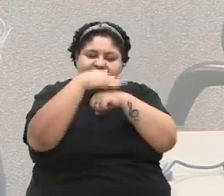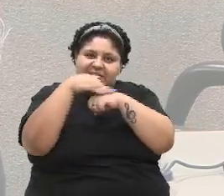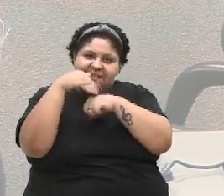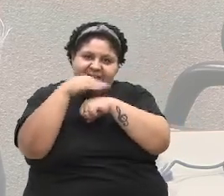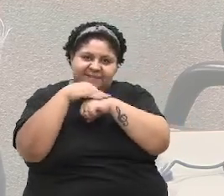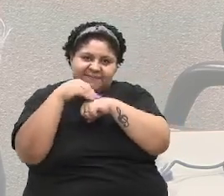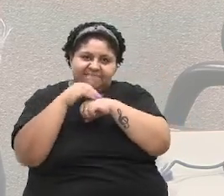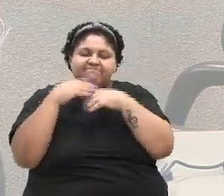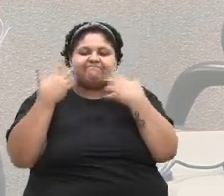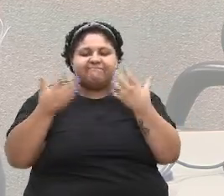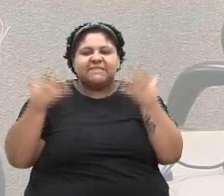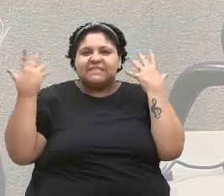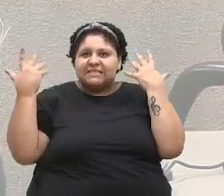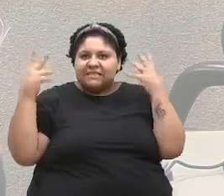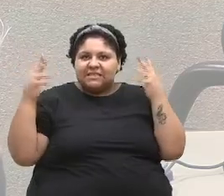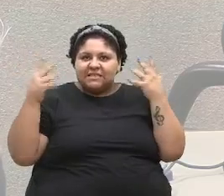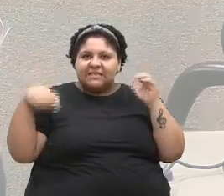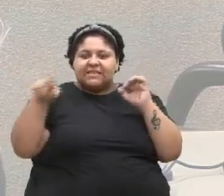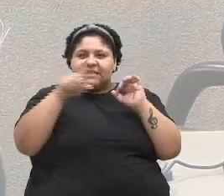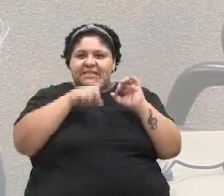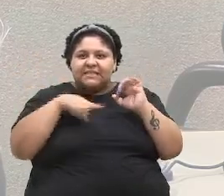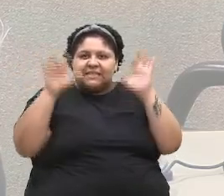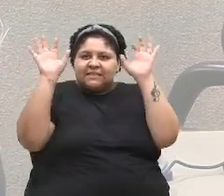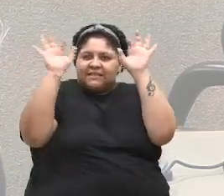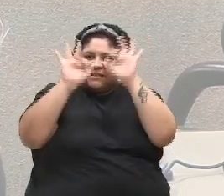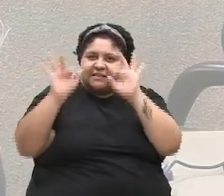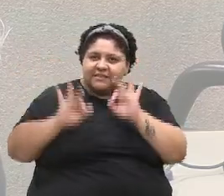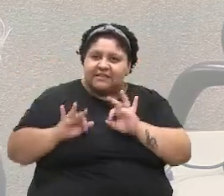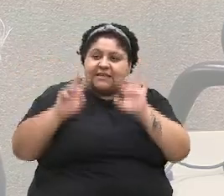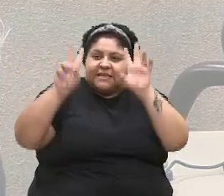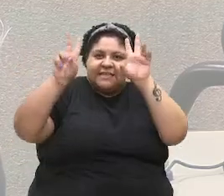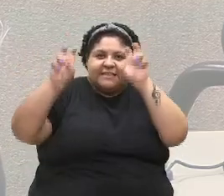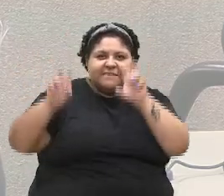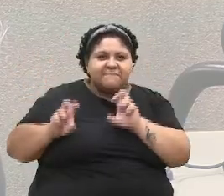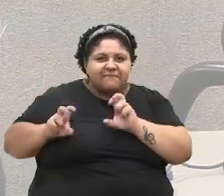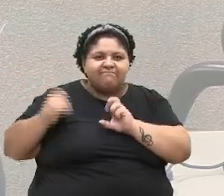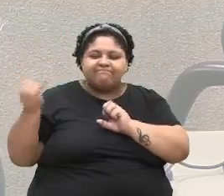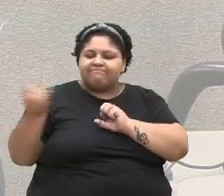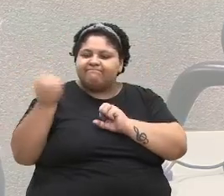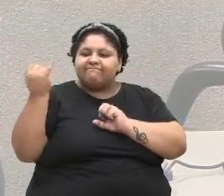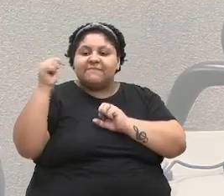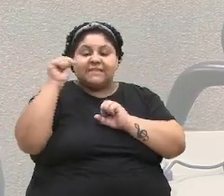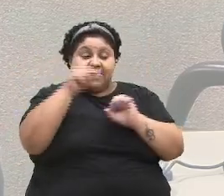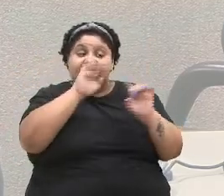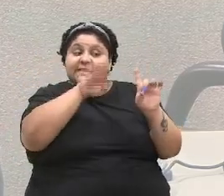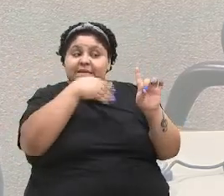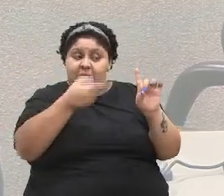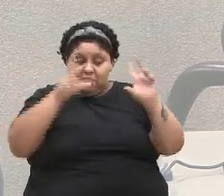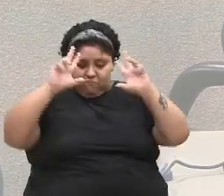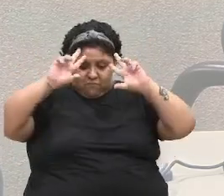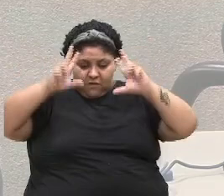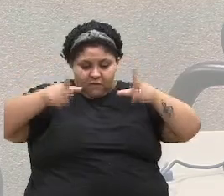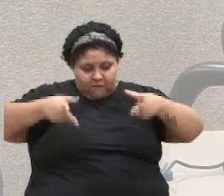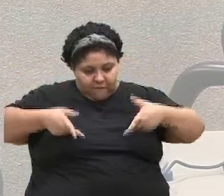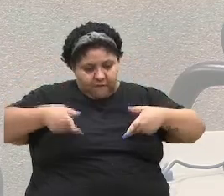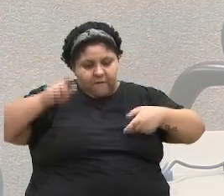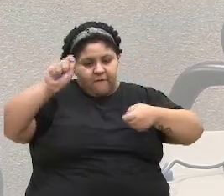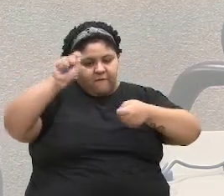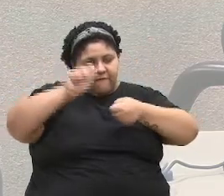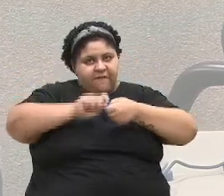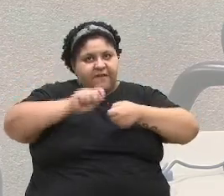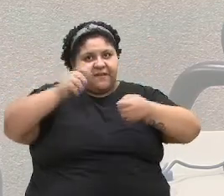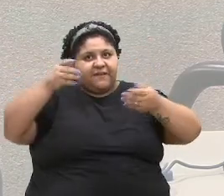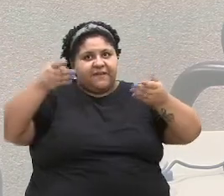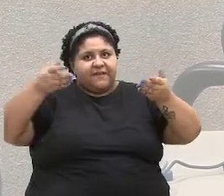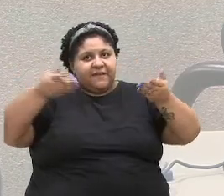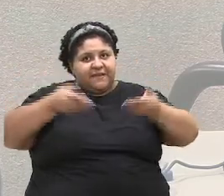Então, parabéns. A gente fica muito feliz que temas tão importantes e que essa homenagem e reconhecimento esteja sendo feito para a